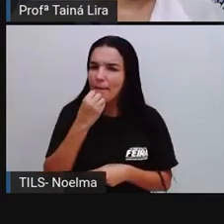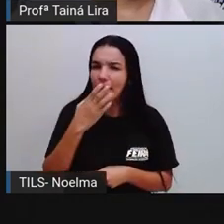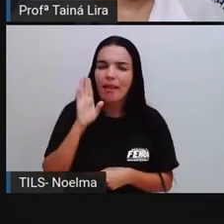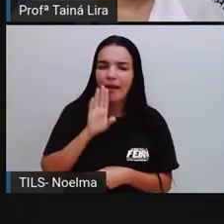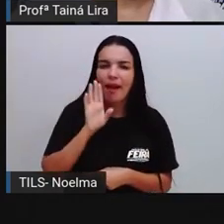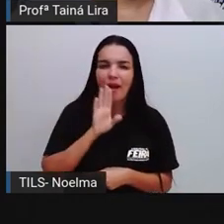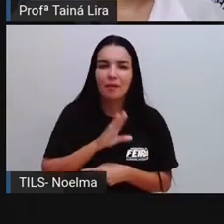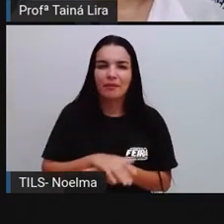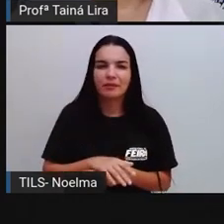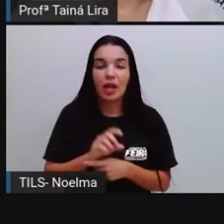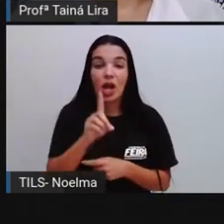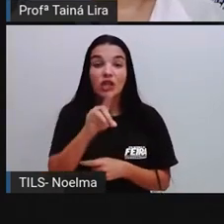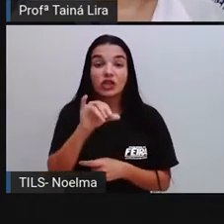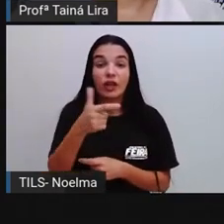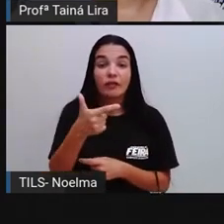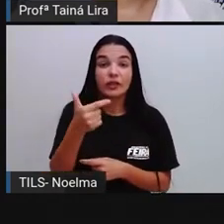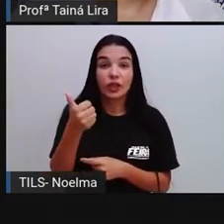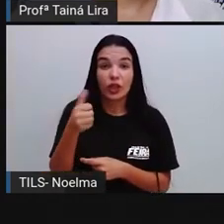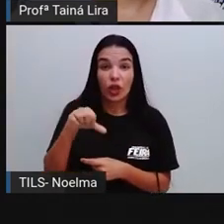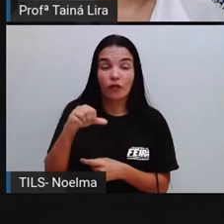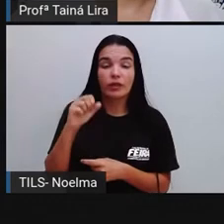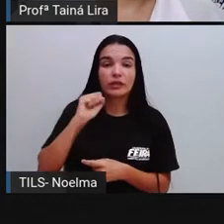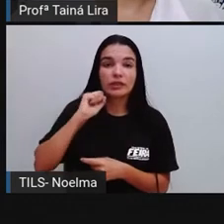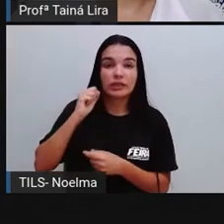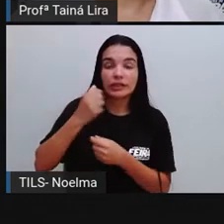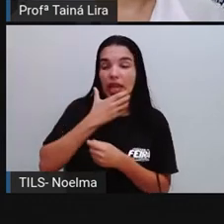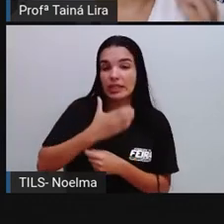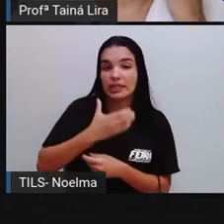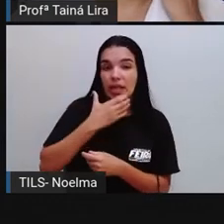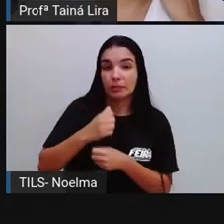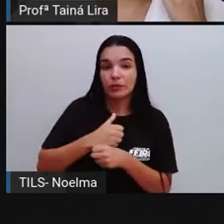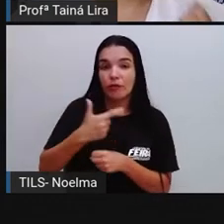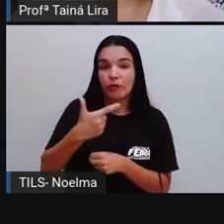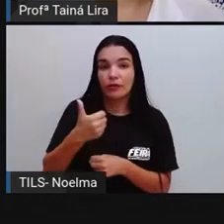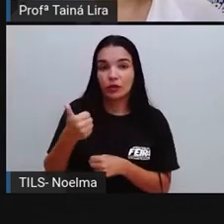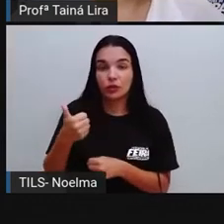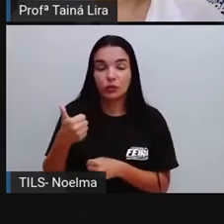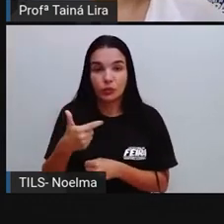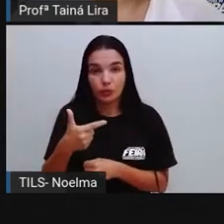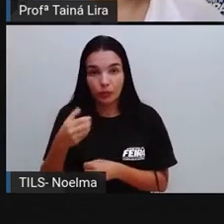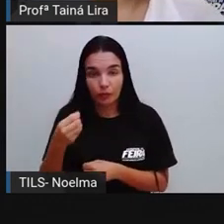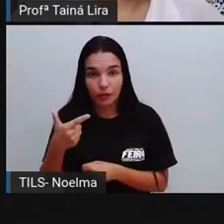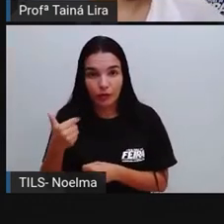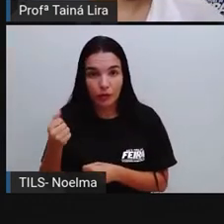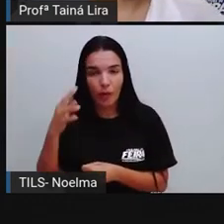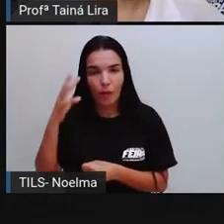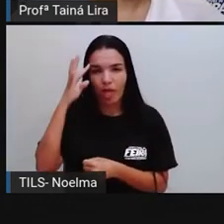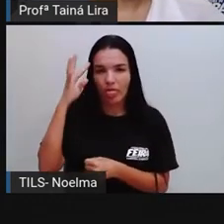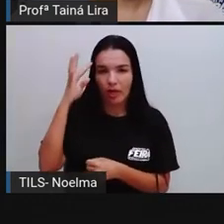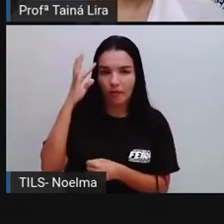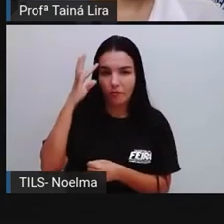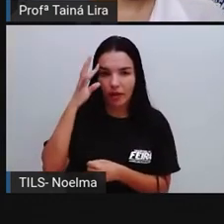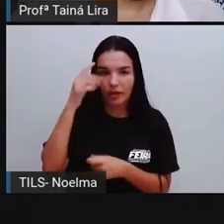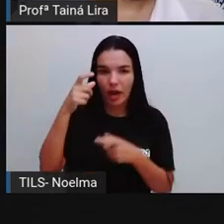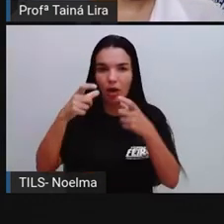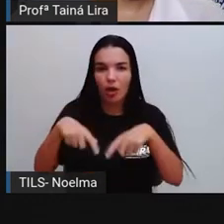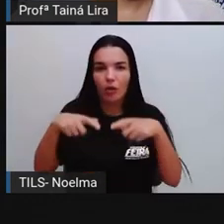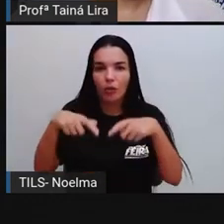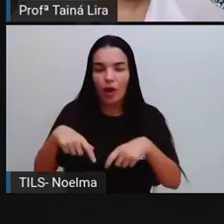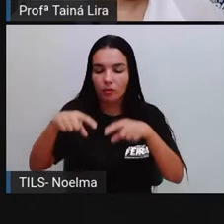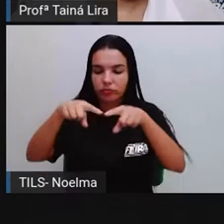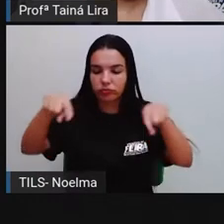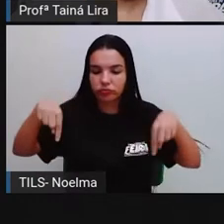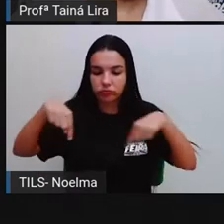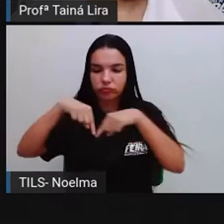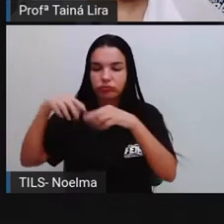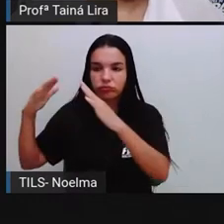legal. Então, dia 29 de dezembro de 2021, que é uma quarta-feira, local,